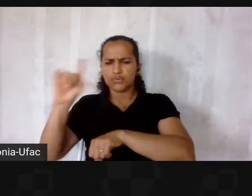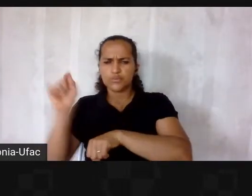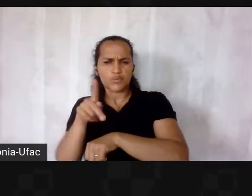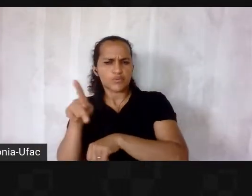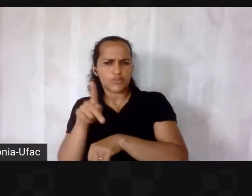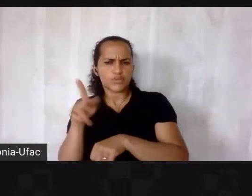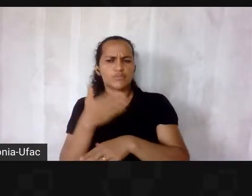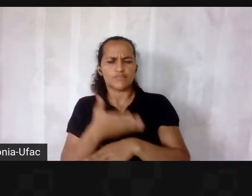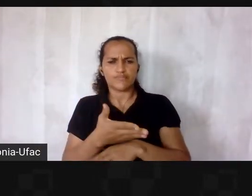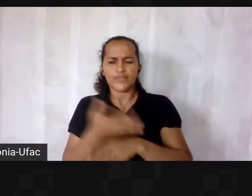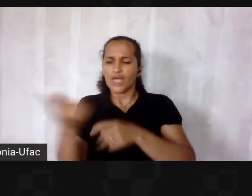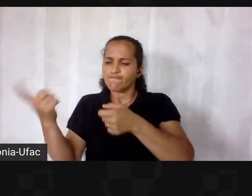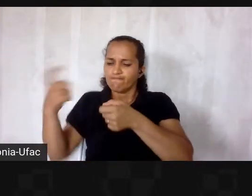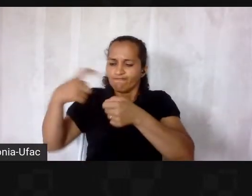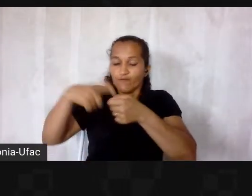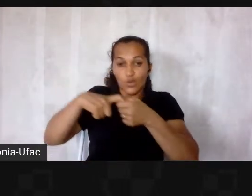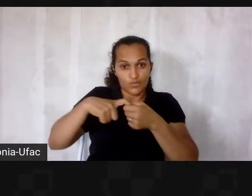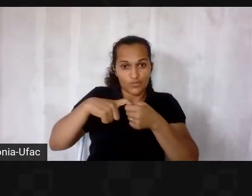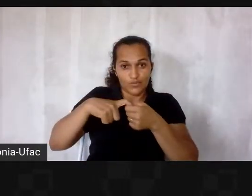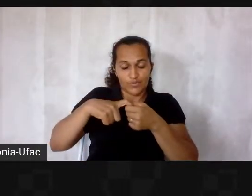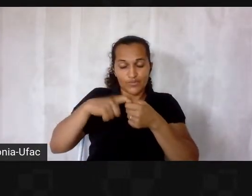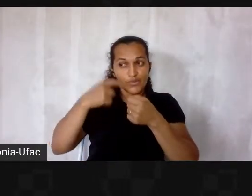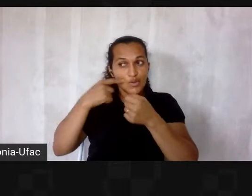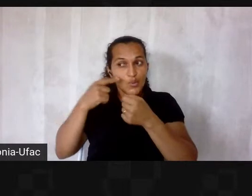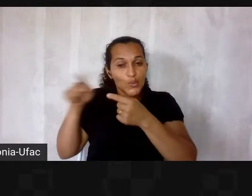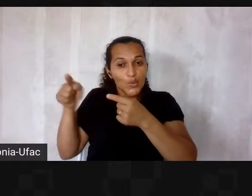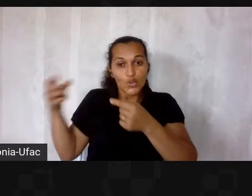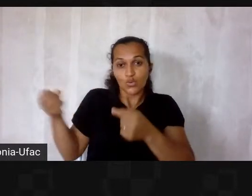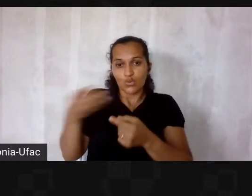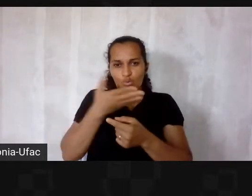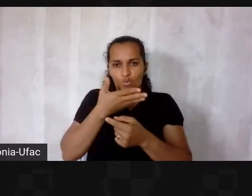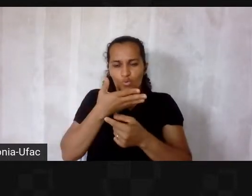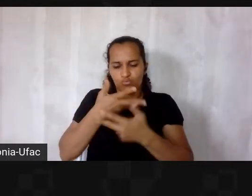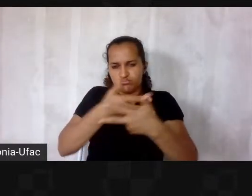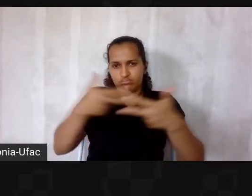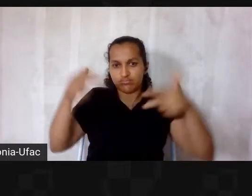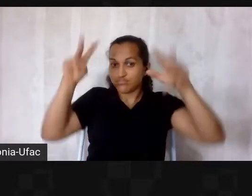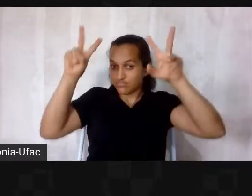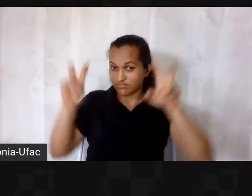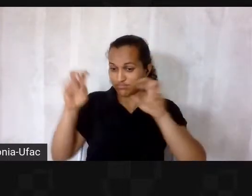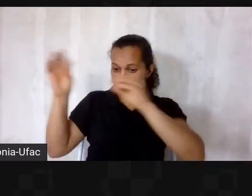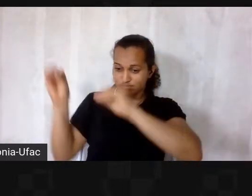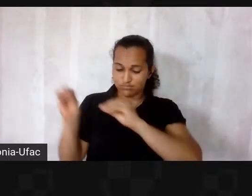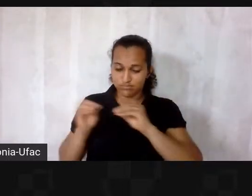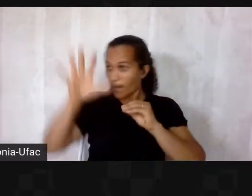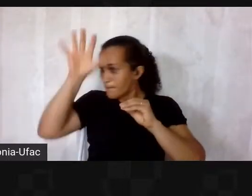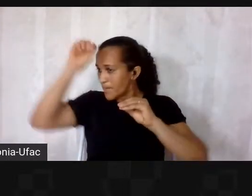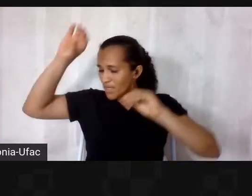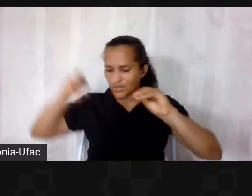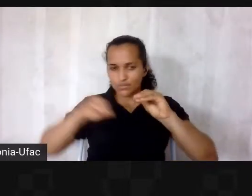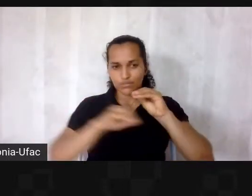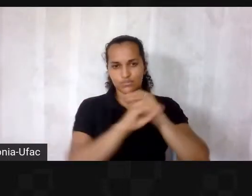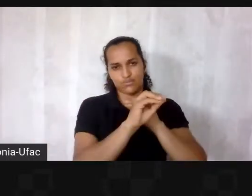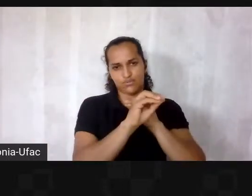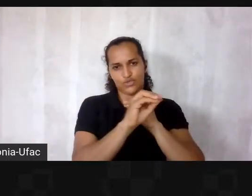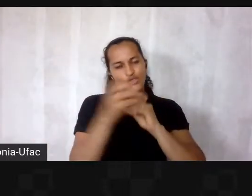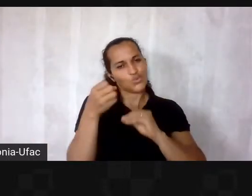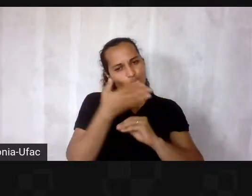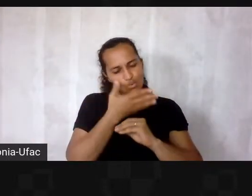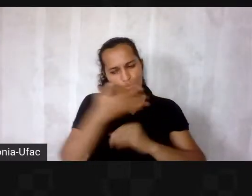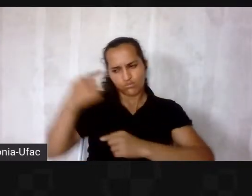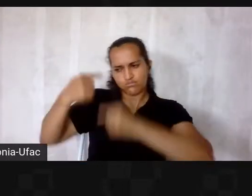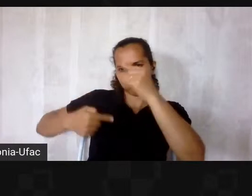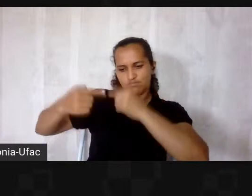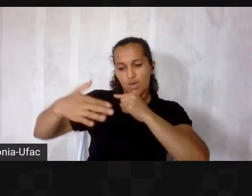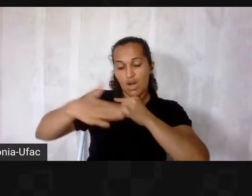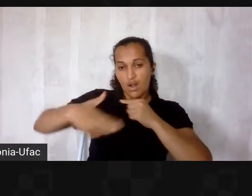retornavam trazendo o que era o novo na época, trazendo o que se tinha de maior discussão dentro do